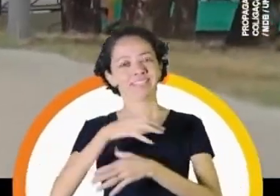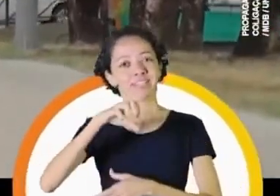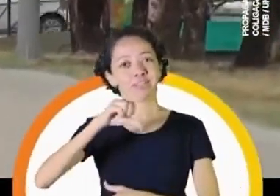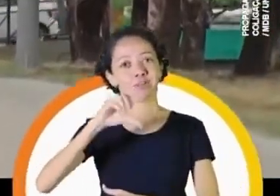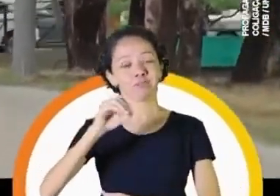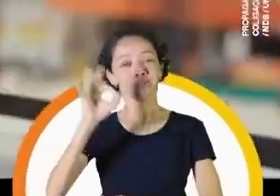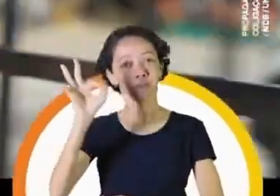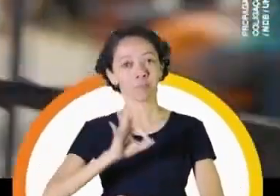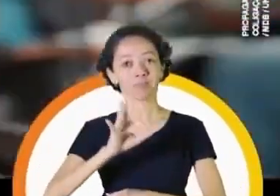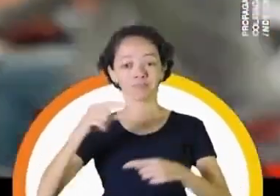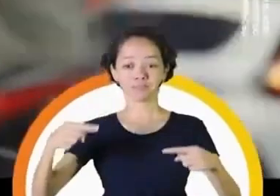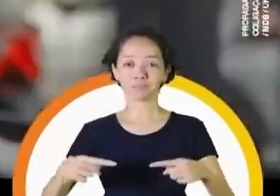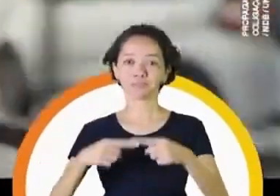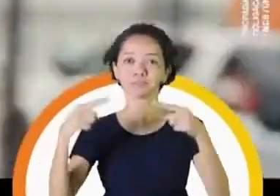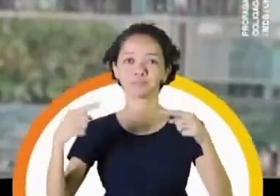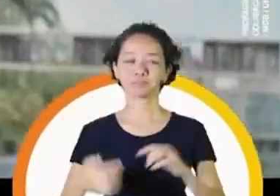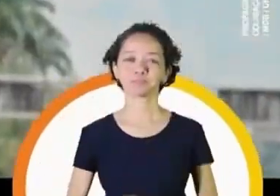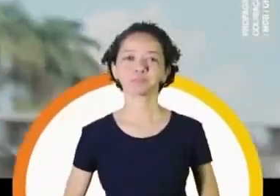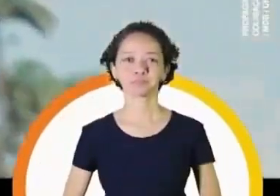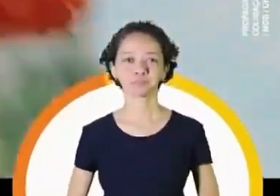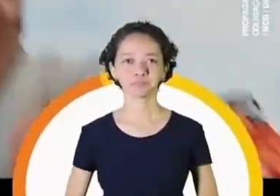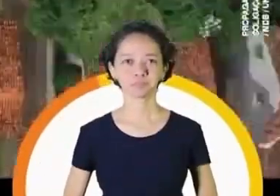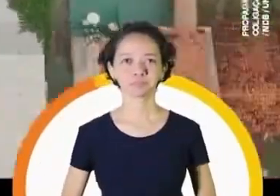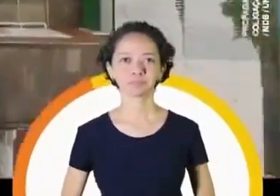com 90% de conectividade.